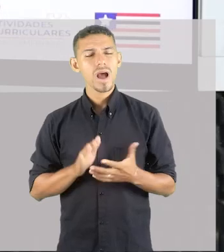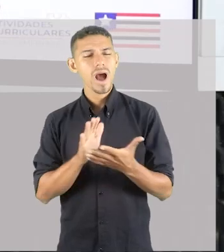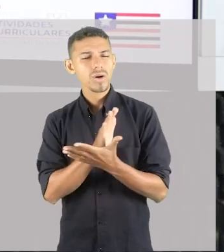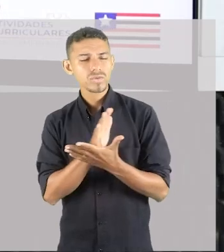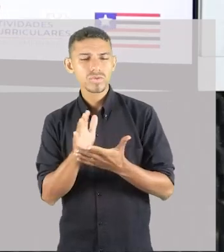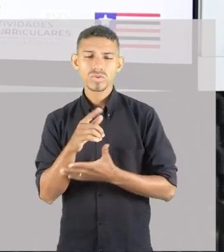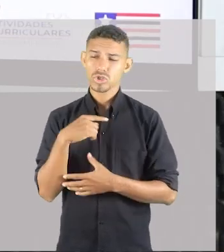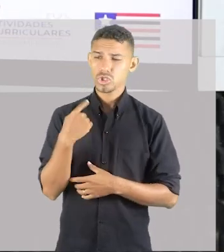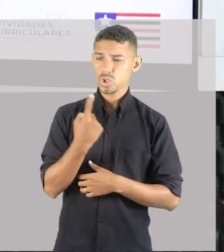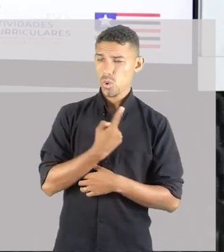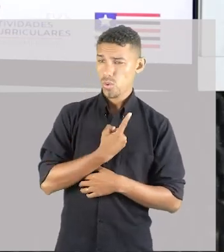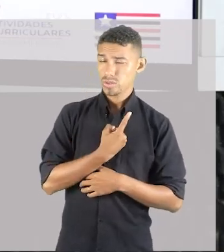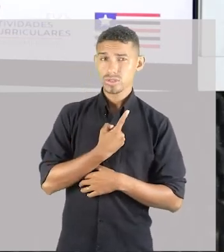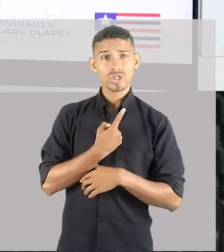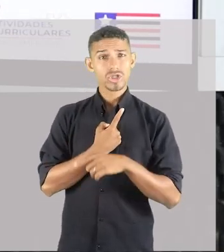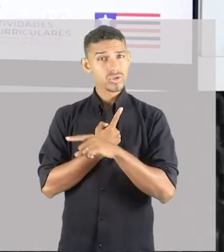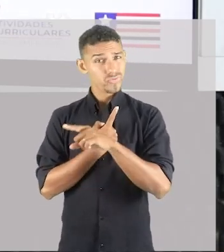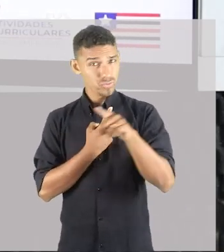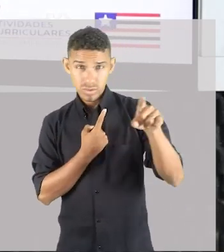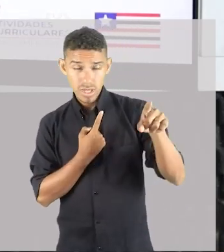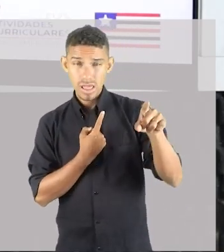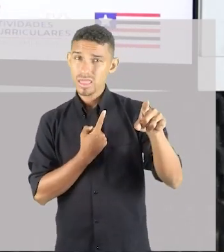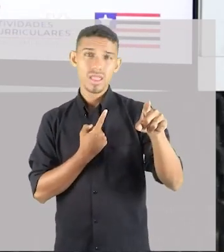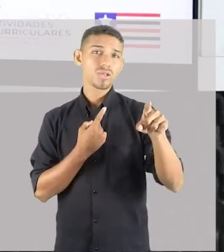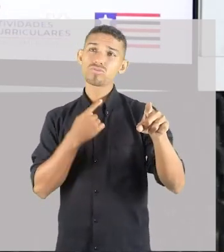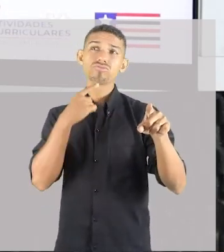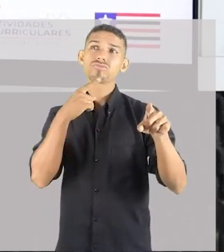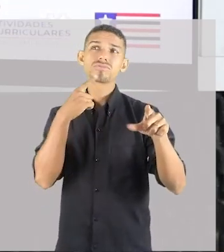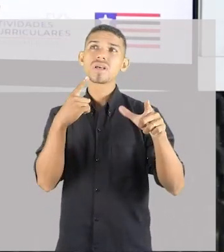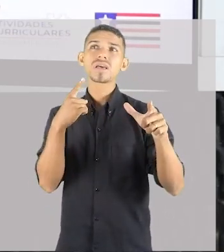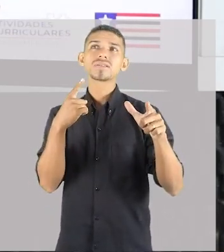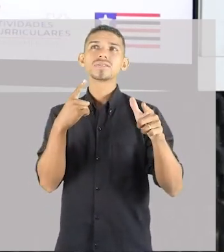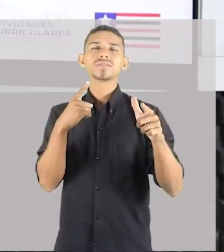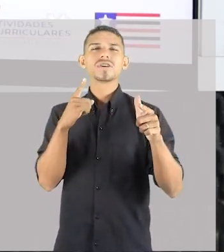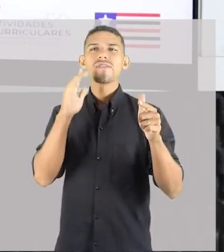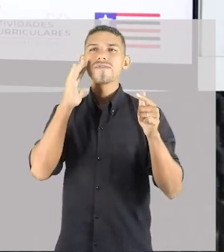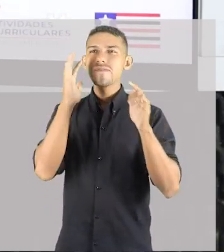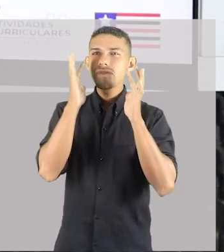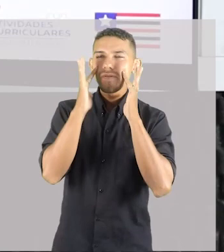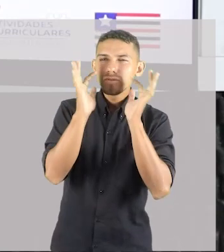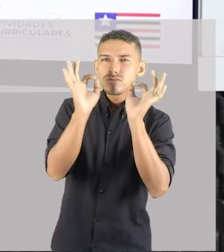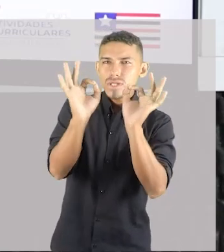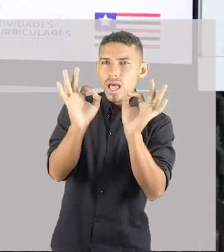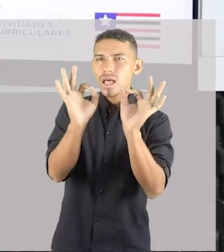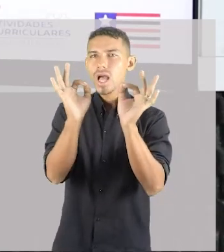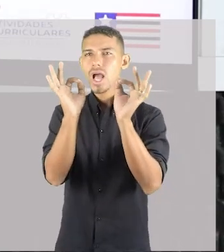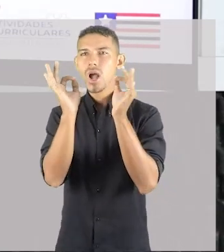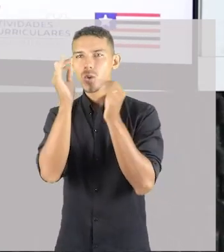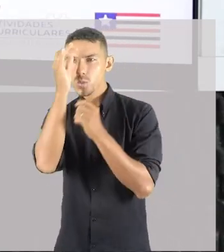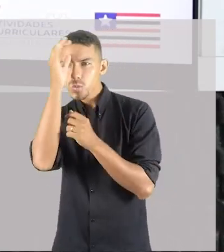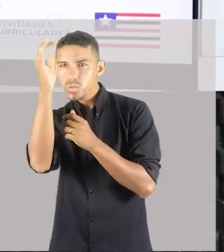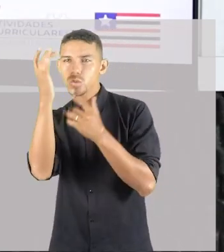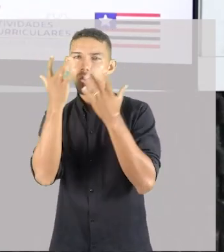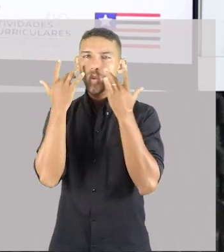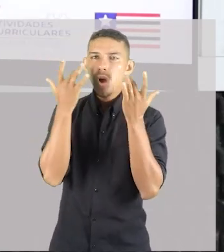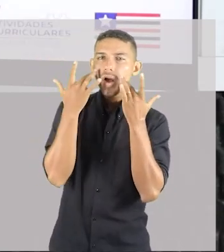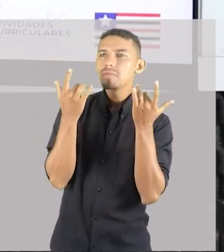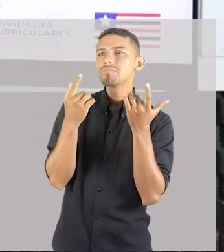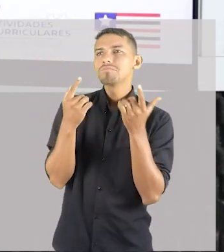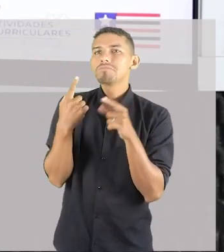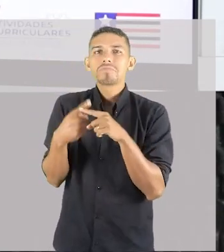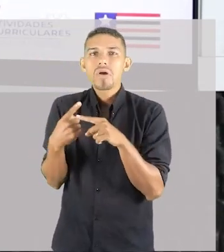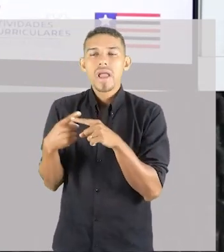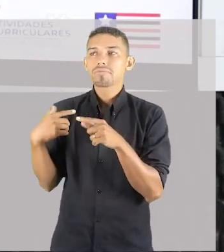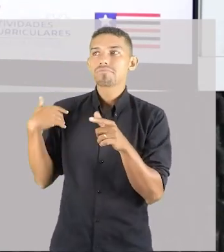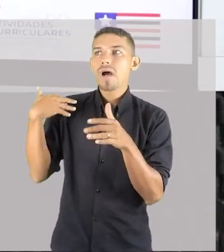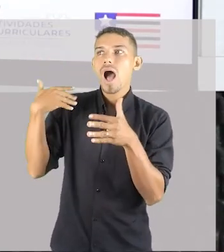não costumam consumir cultura e arte porque esse processo é invalidado ou inviabilizado para alguns de nós, inclusive